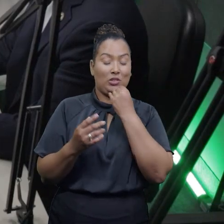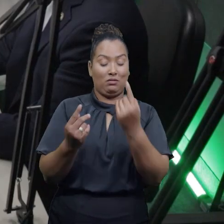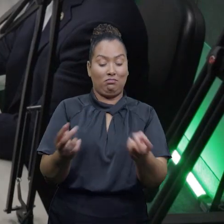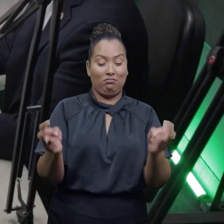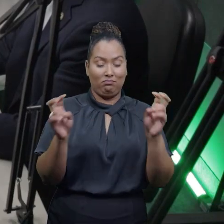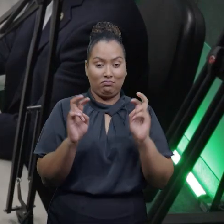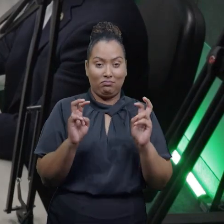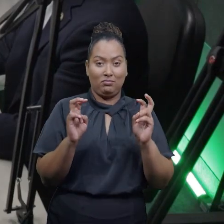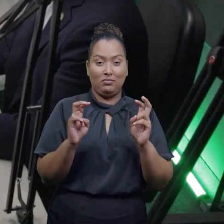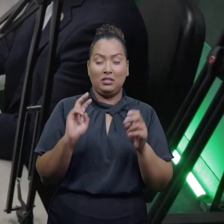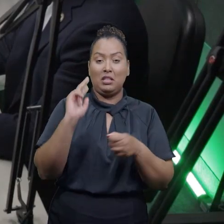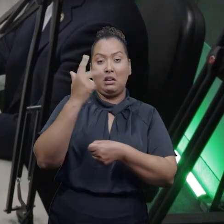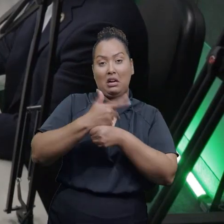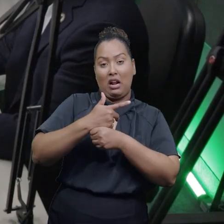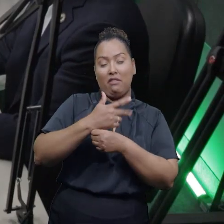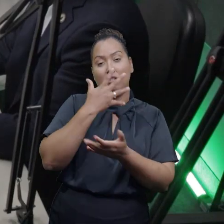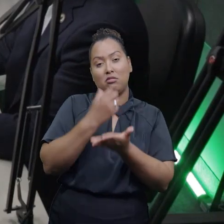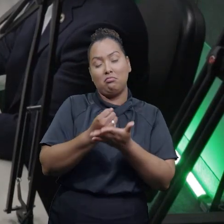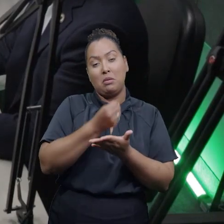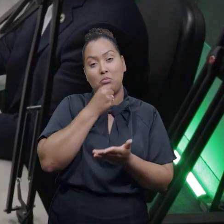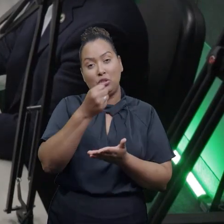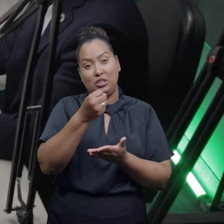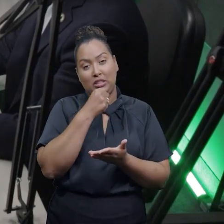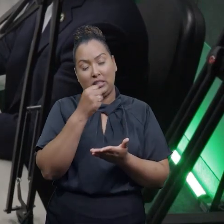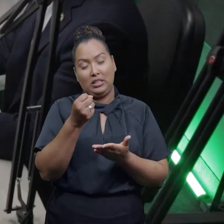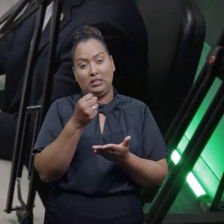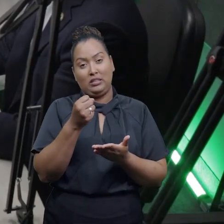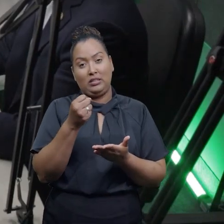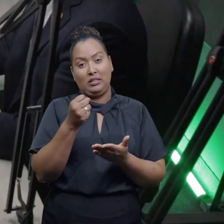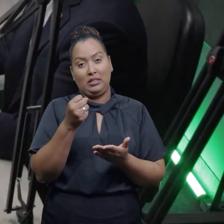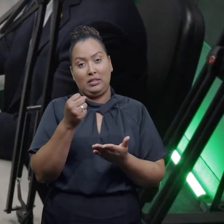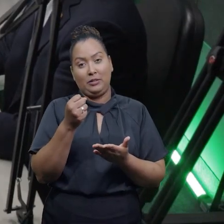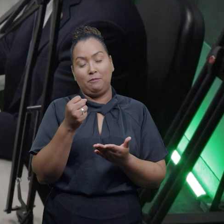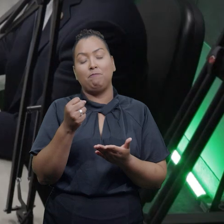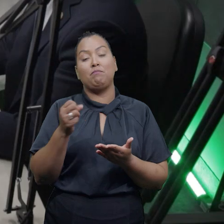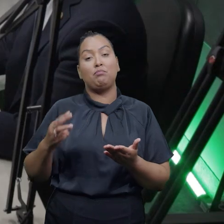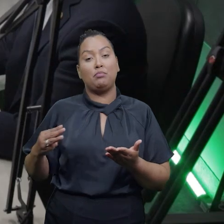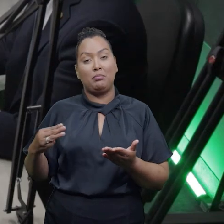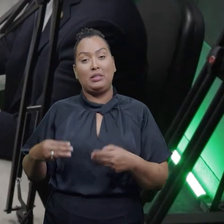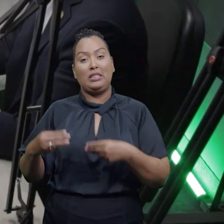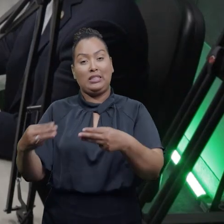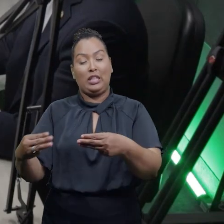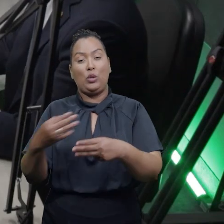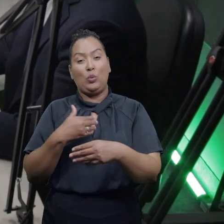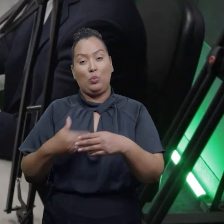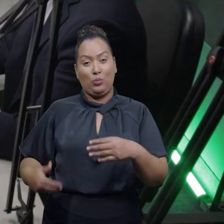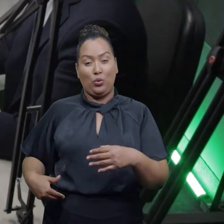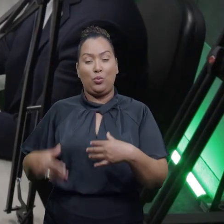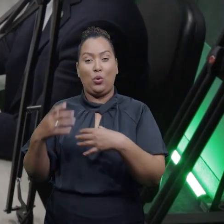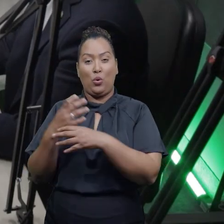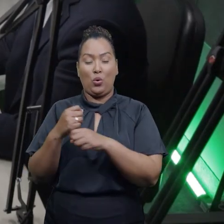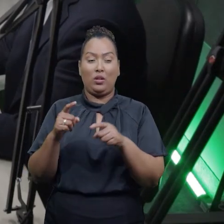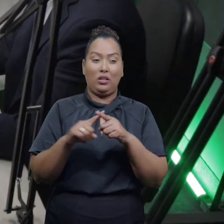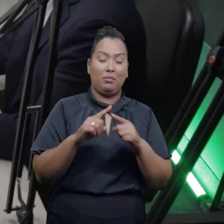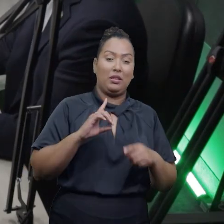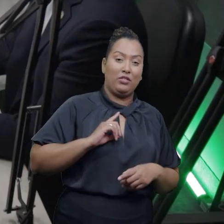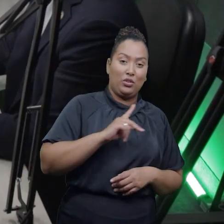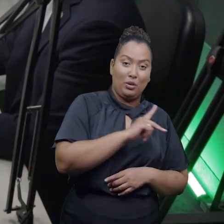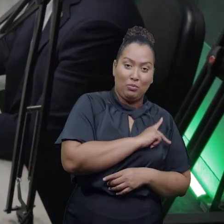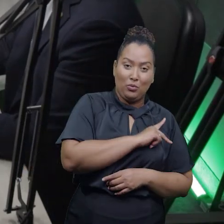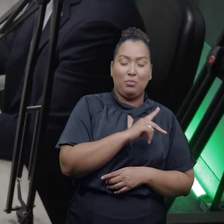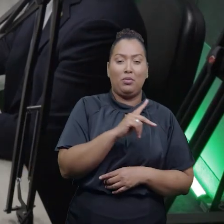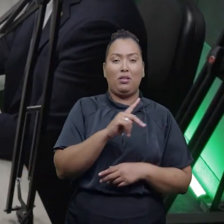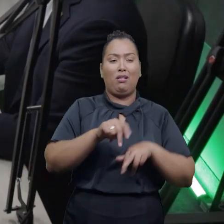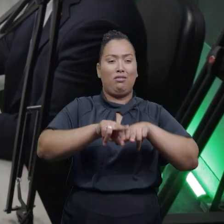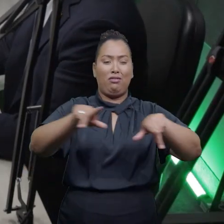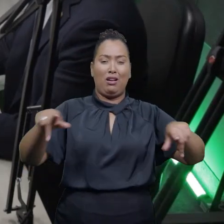hoje, gravando um podcast, falando de uma parceria entre o Ministério Público de Contas, Tribunal de Contas e Defensoria Pública